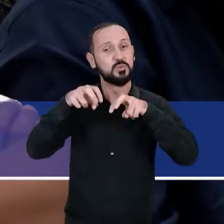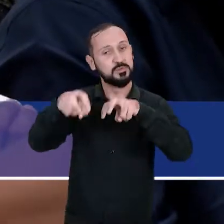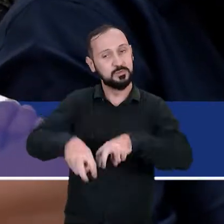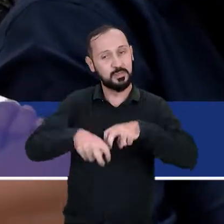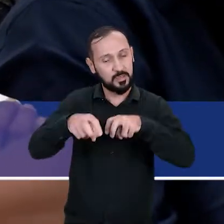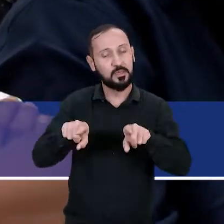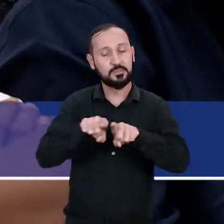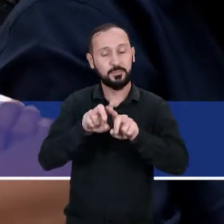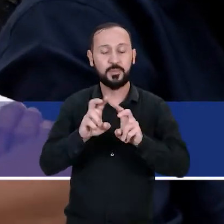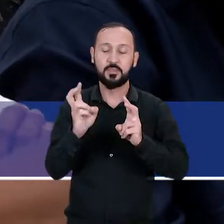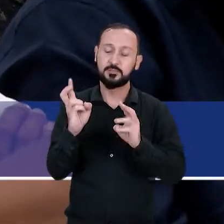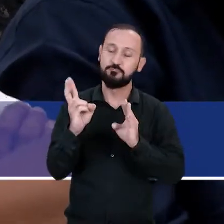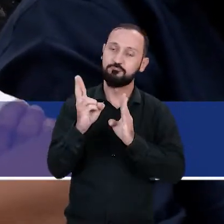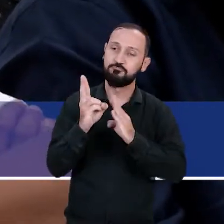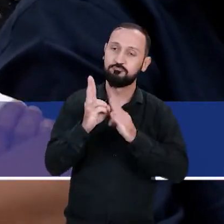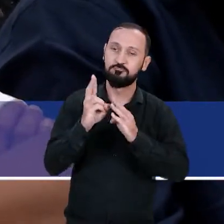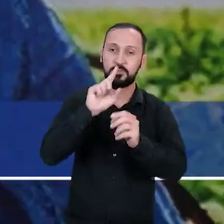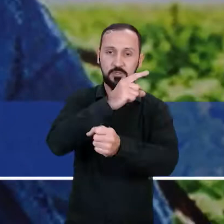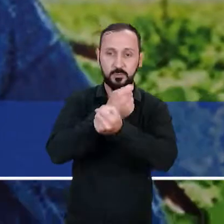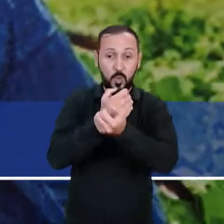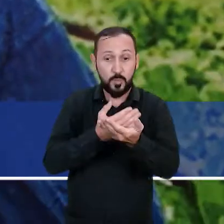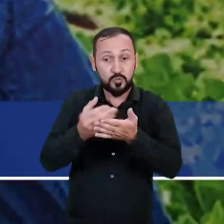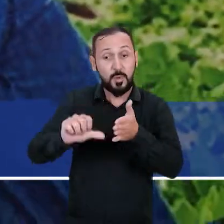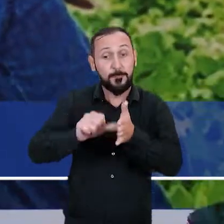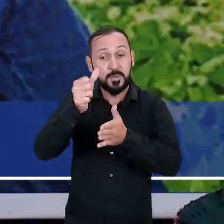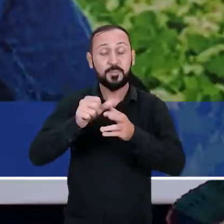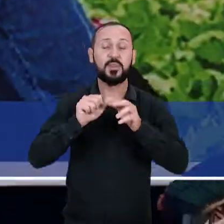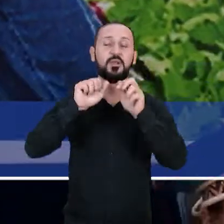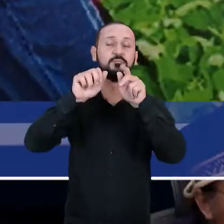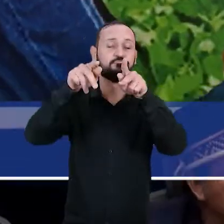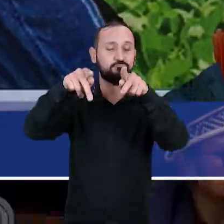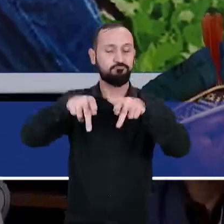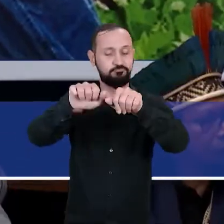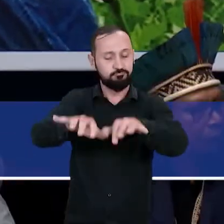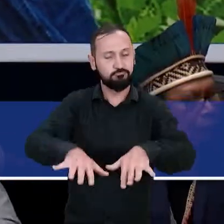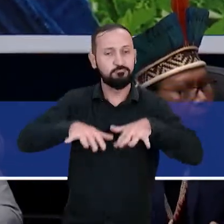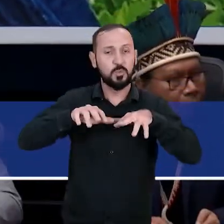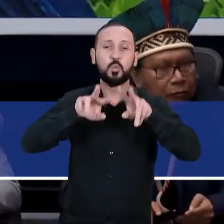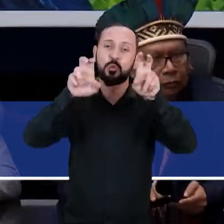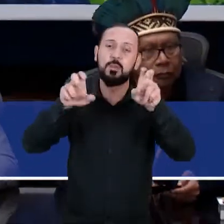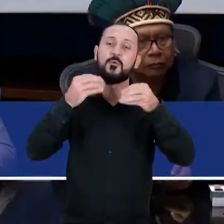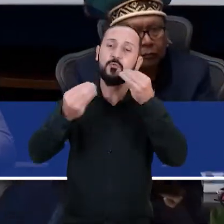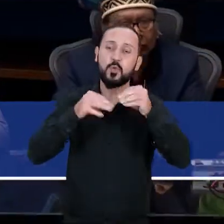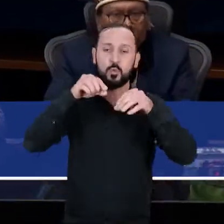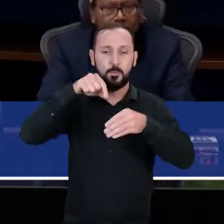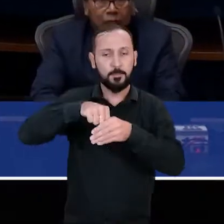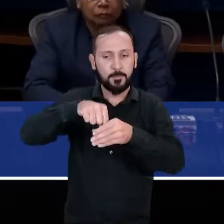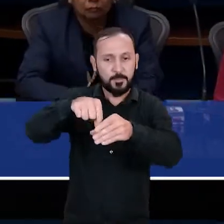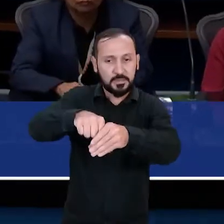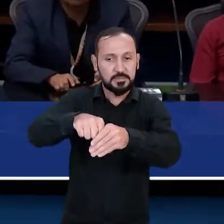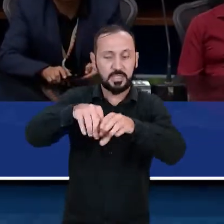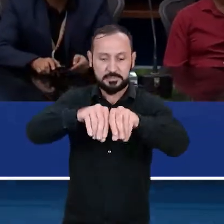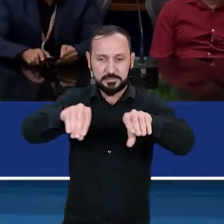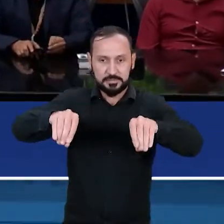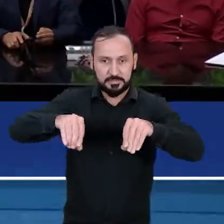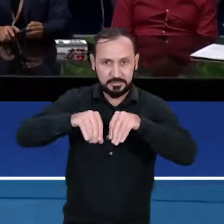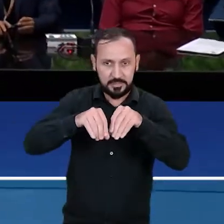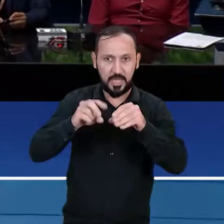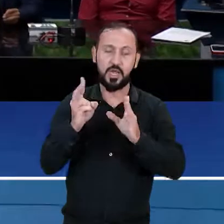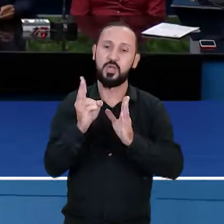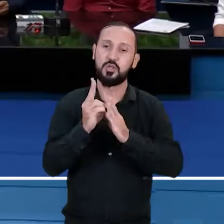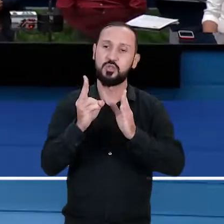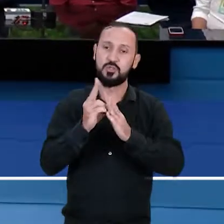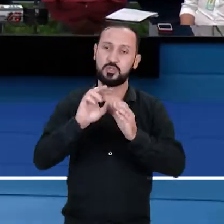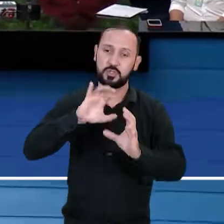audiência pública na Assembleia Legislativa. O tema foi a produção sustentável em terras indígenas. O evento foi proposto